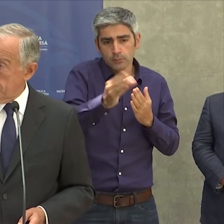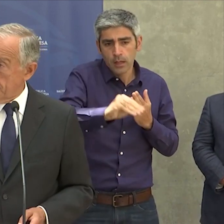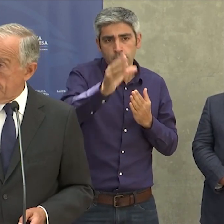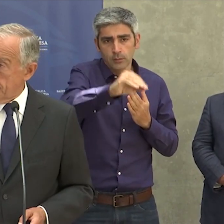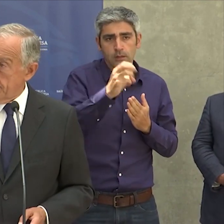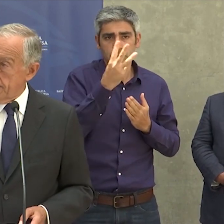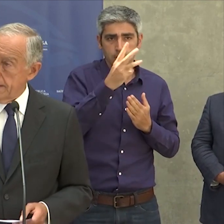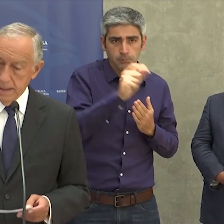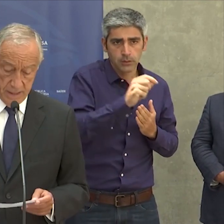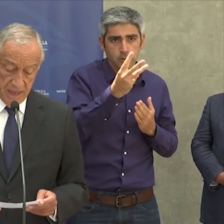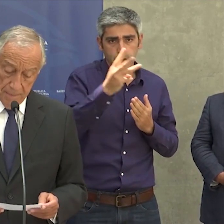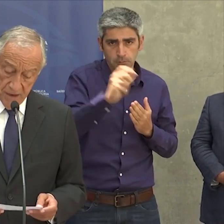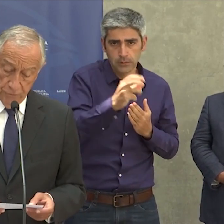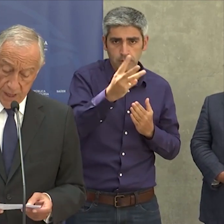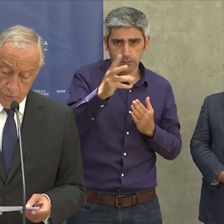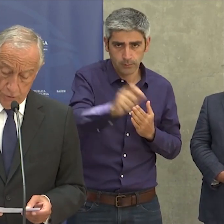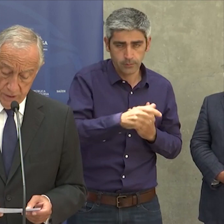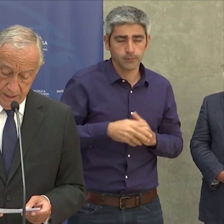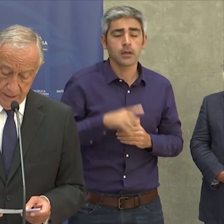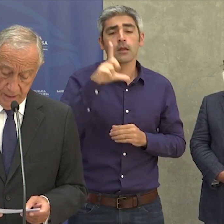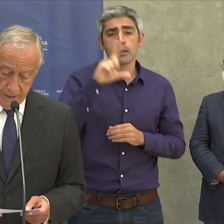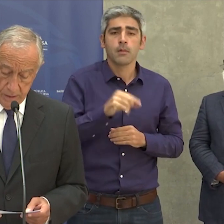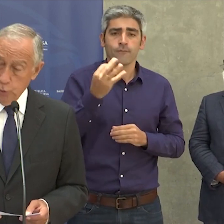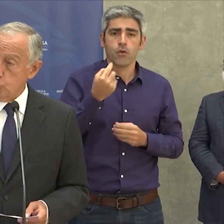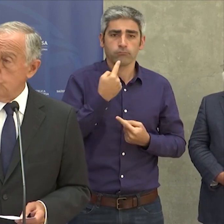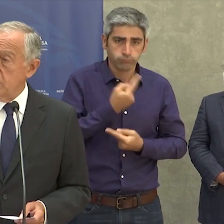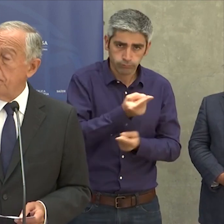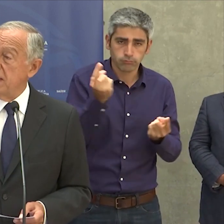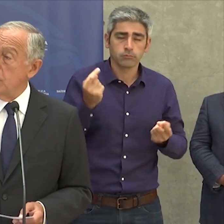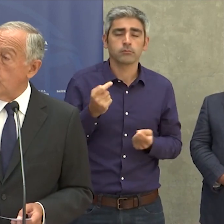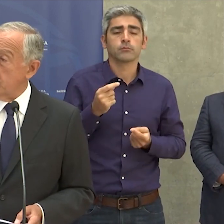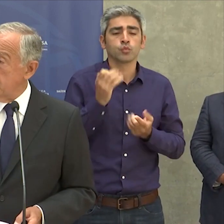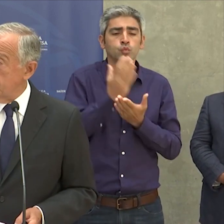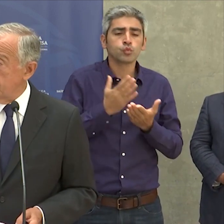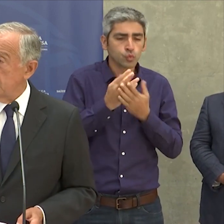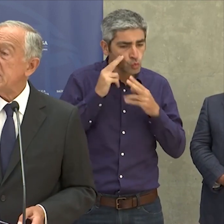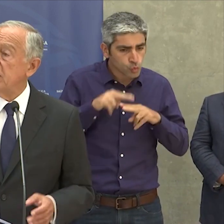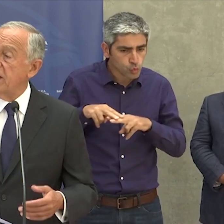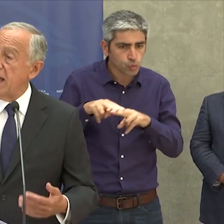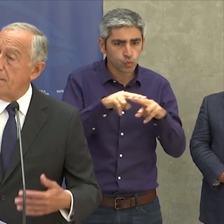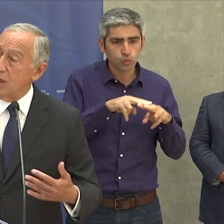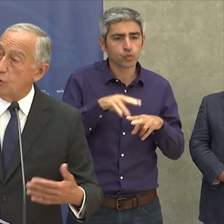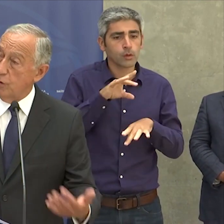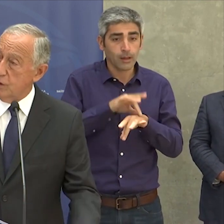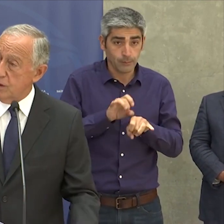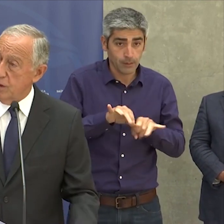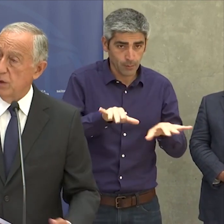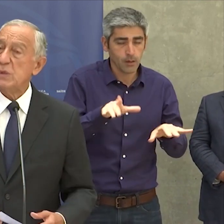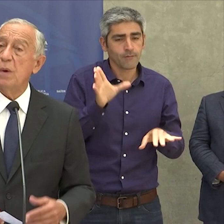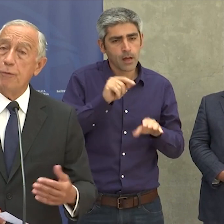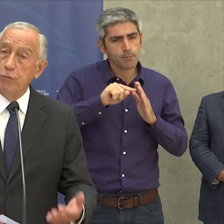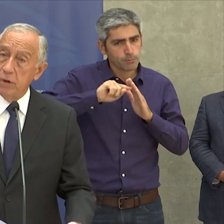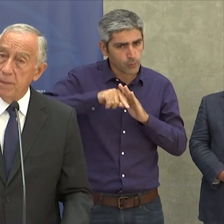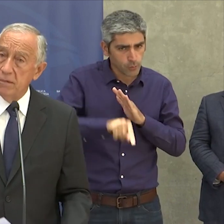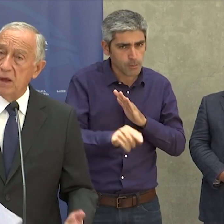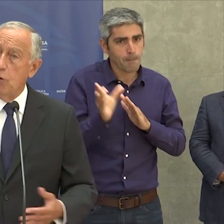3 em 3 meses. Também foi dado conta de um estudo epidemiológico que levará mais longe